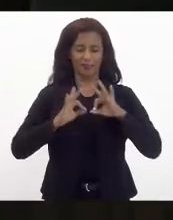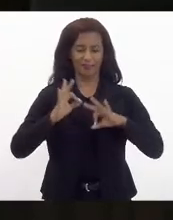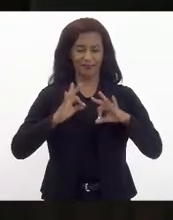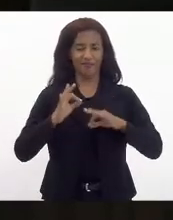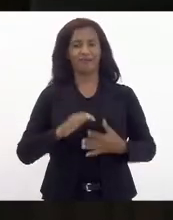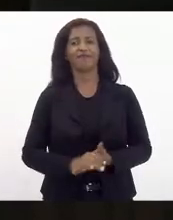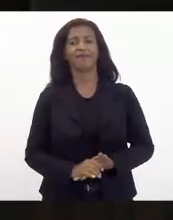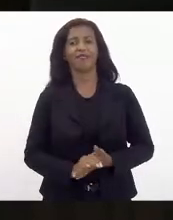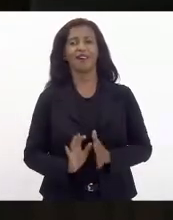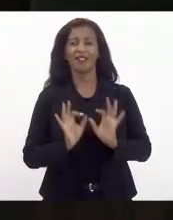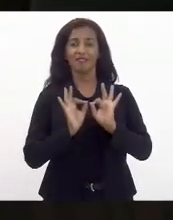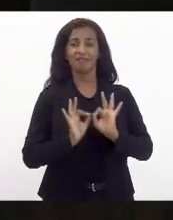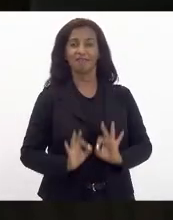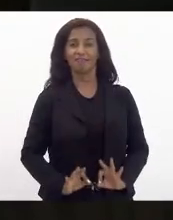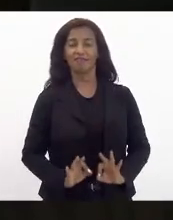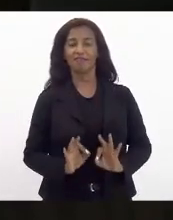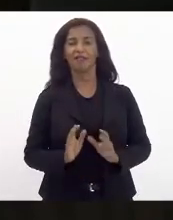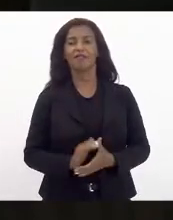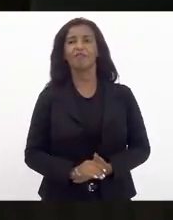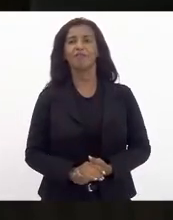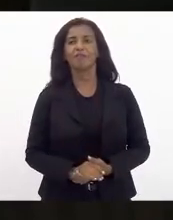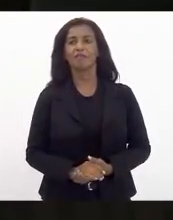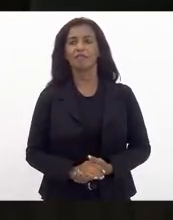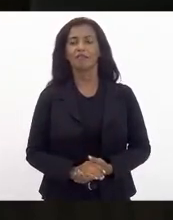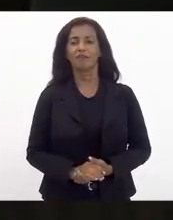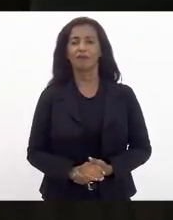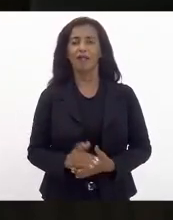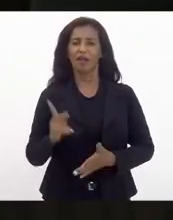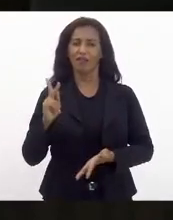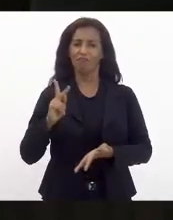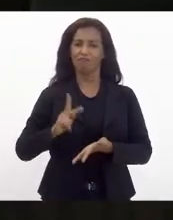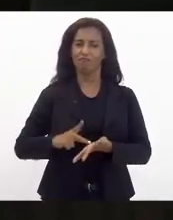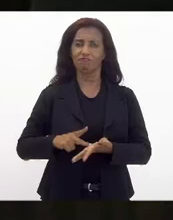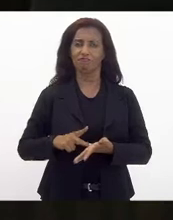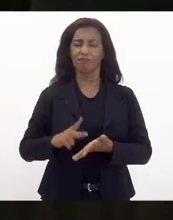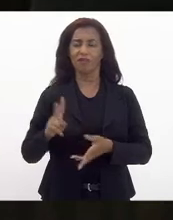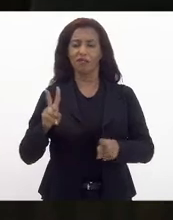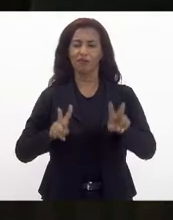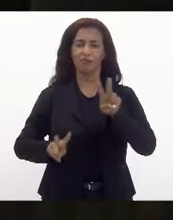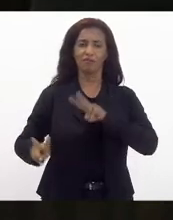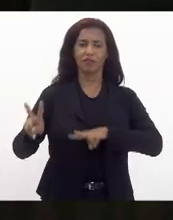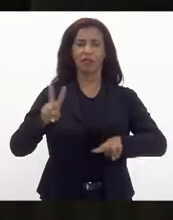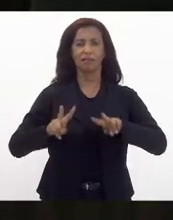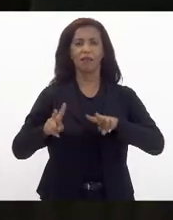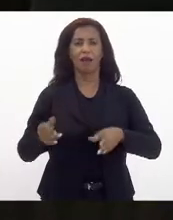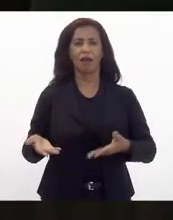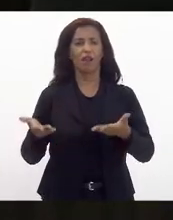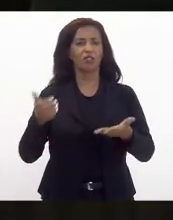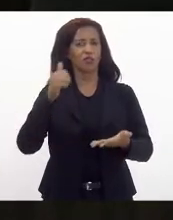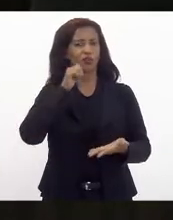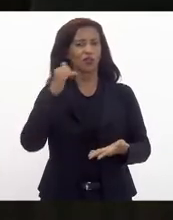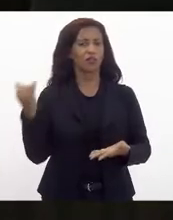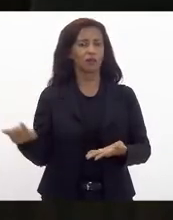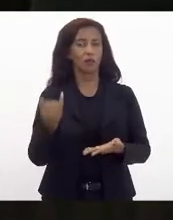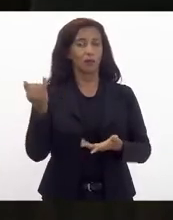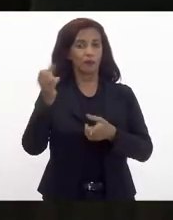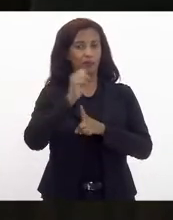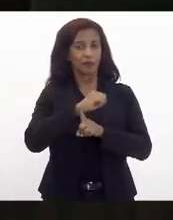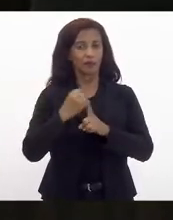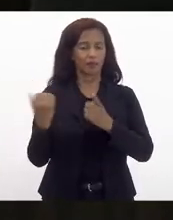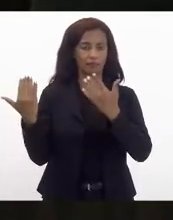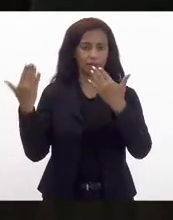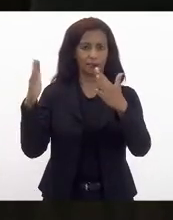para exatamente a gente fazer valer e da visibilidade essas mulheres tão importantes da nossa sociedade